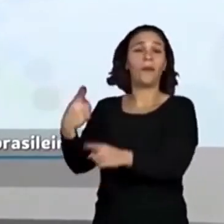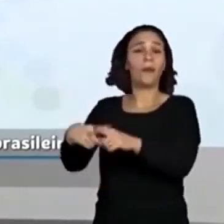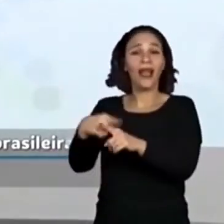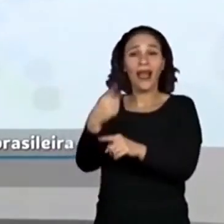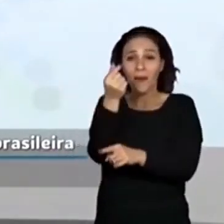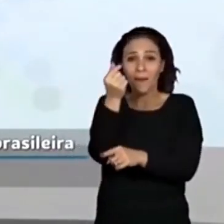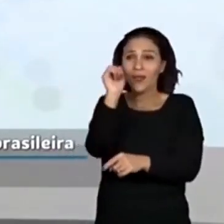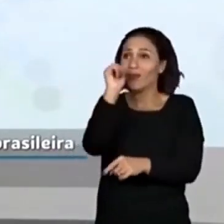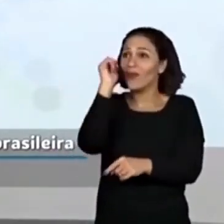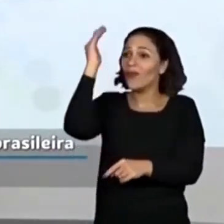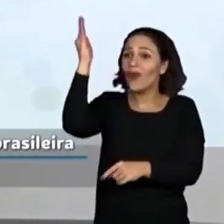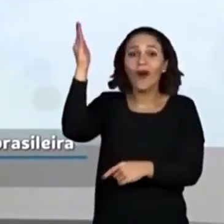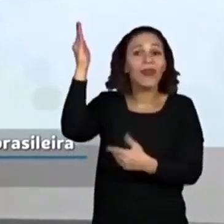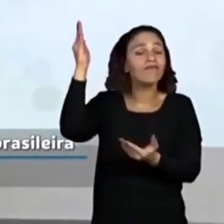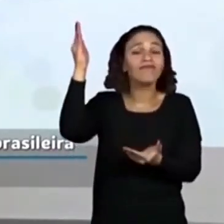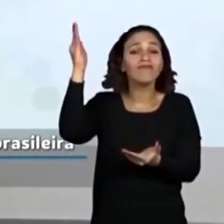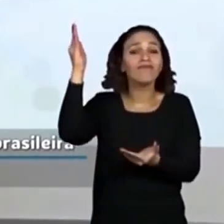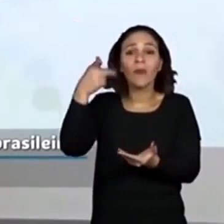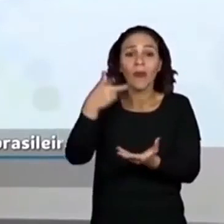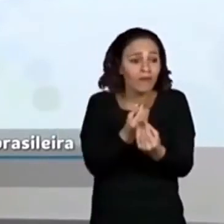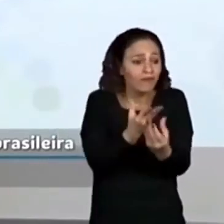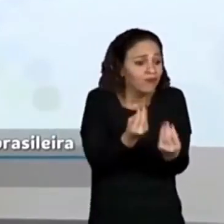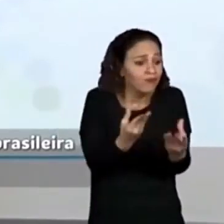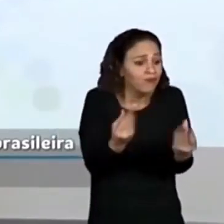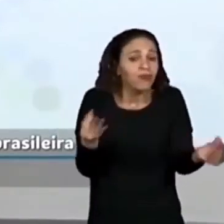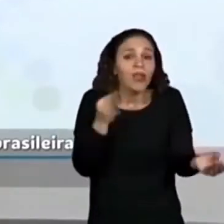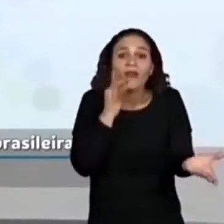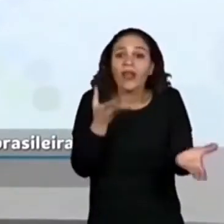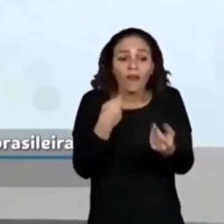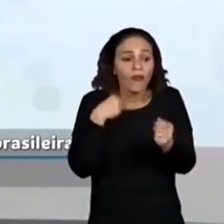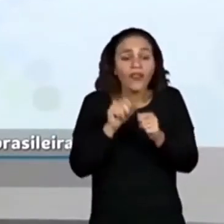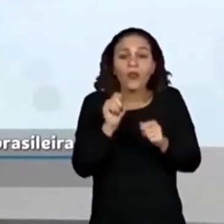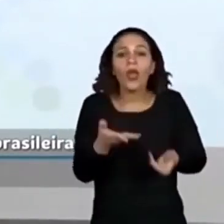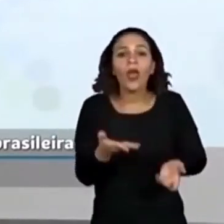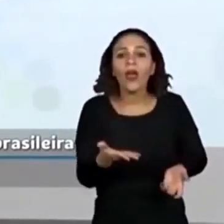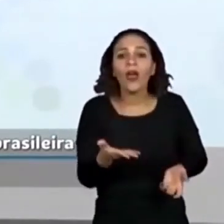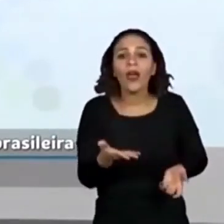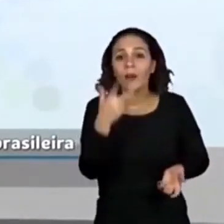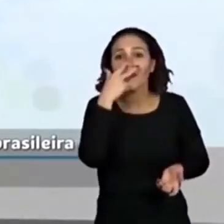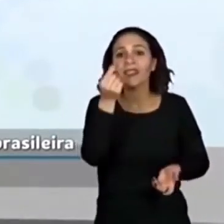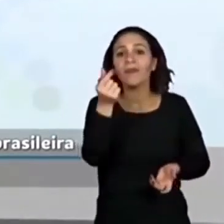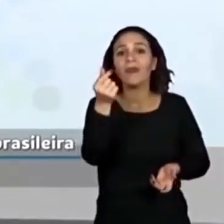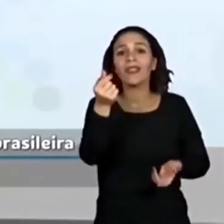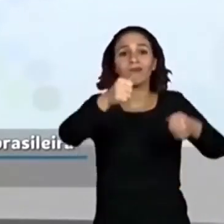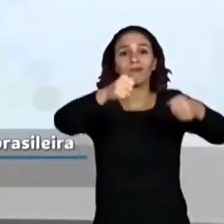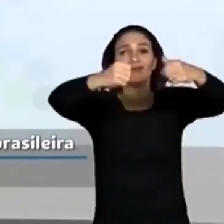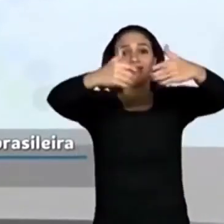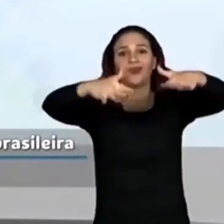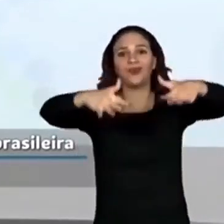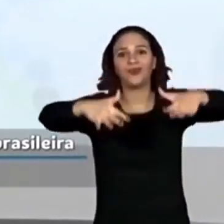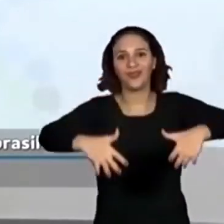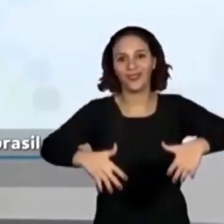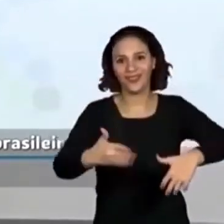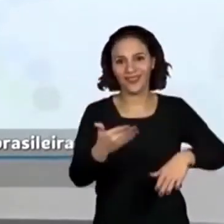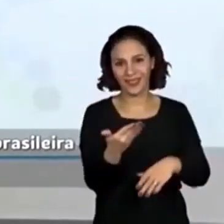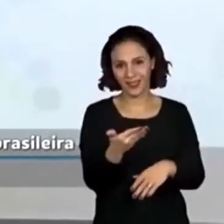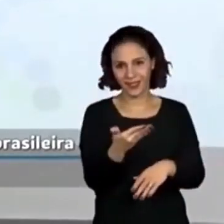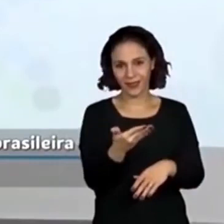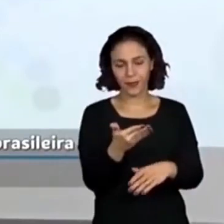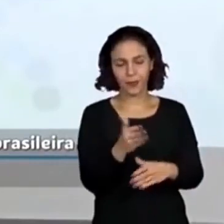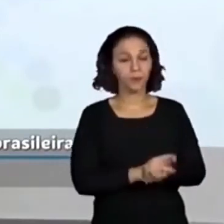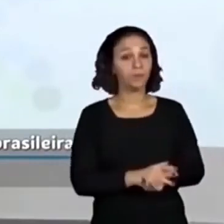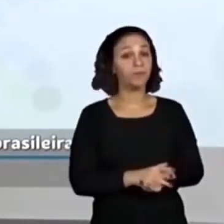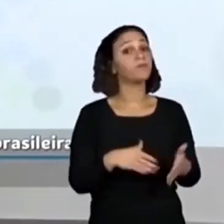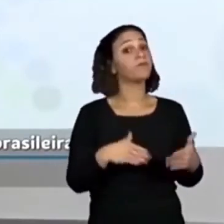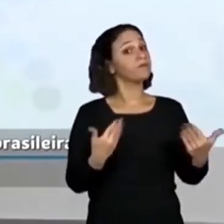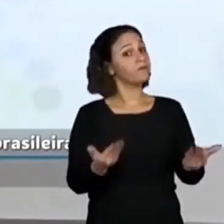internacional que a oferta muito grande do produto fazia com que o preço caísse cada vez mais. Bom, nesse